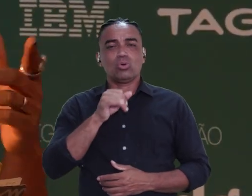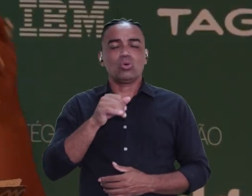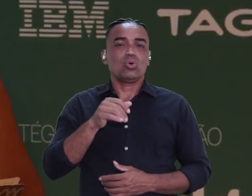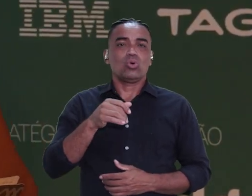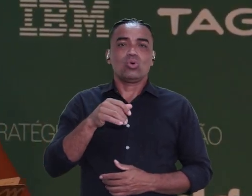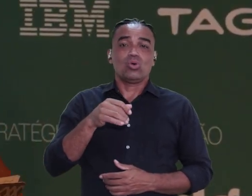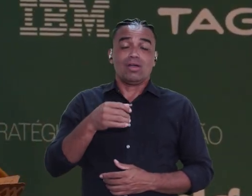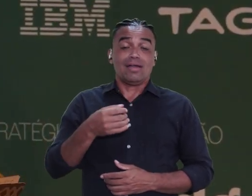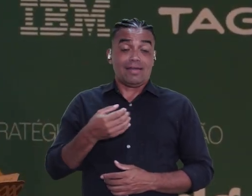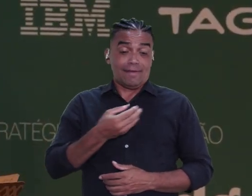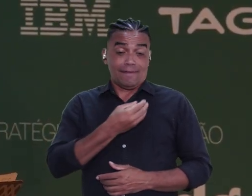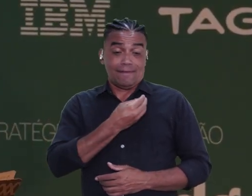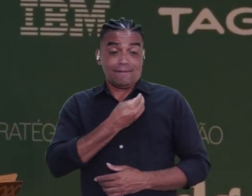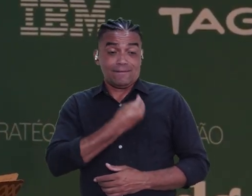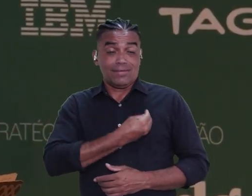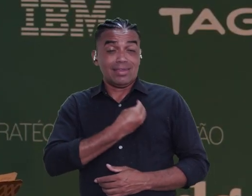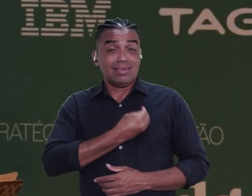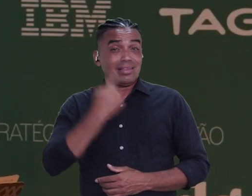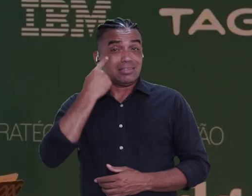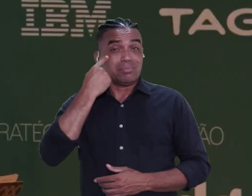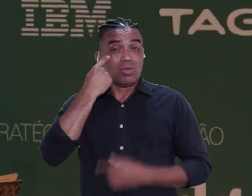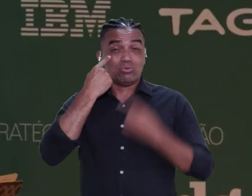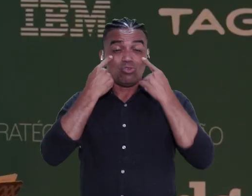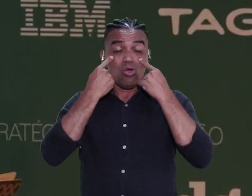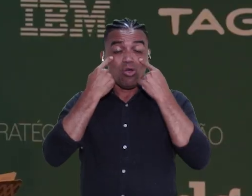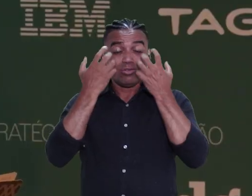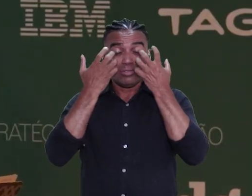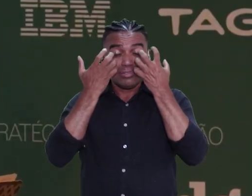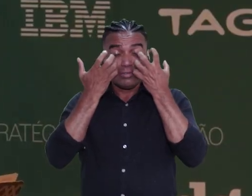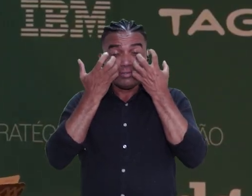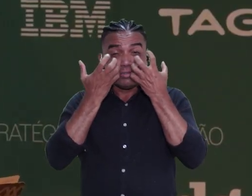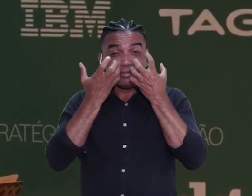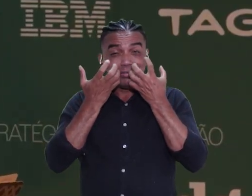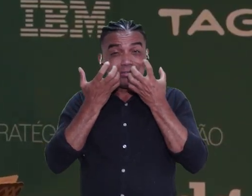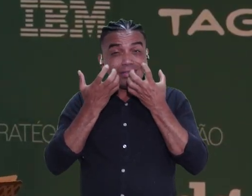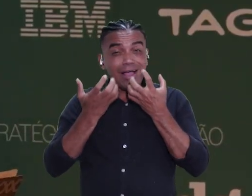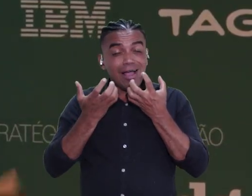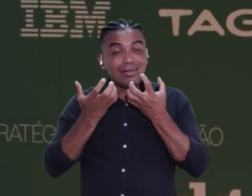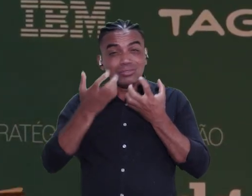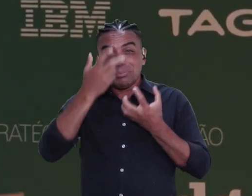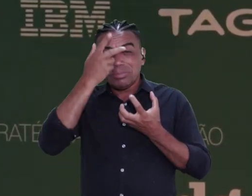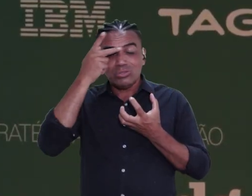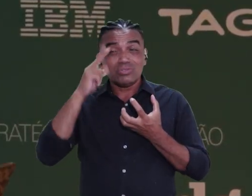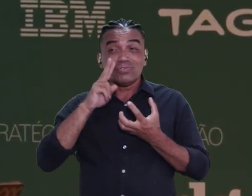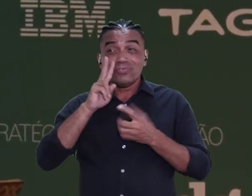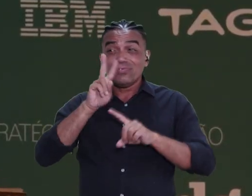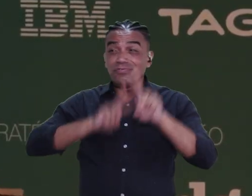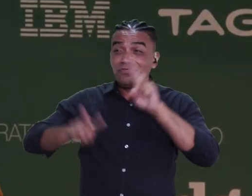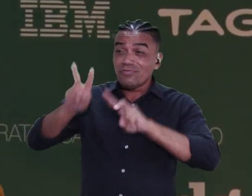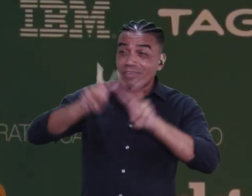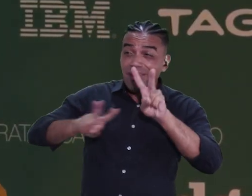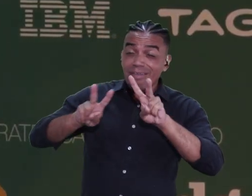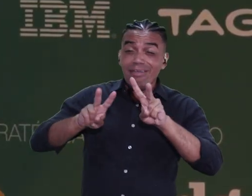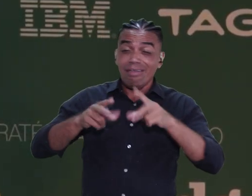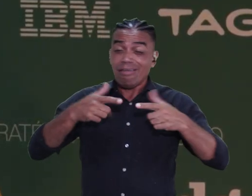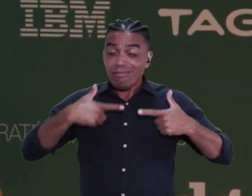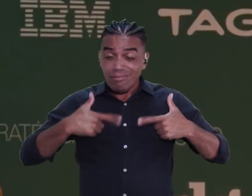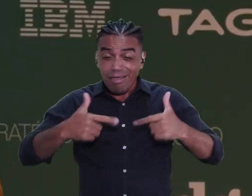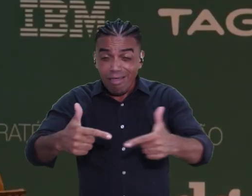na vida de minhas retinas tão fatigadas. Parece alguém muito cansado de guerra, cansado de